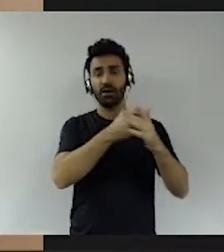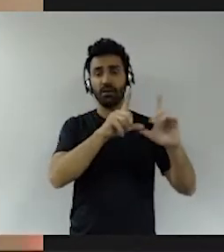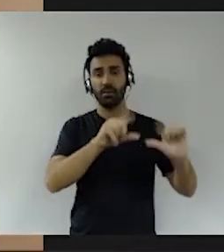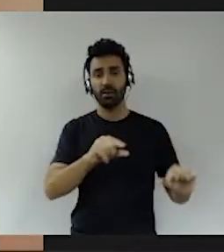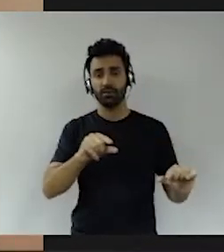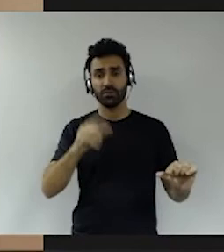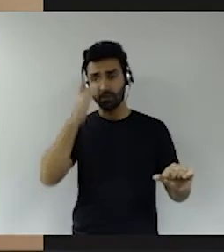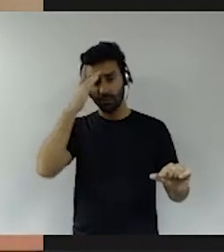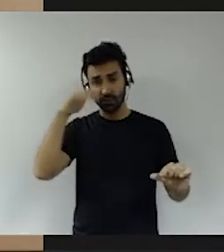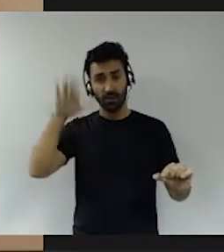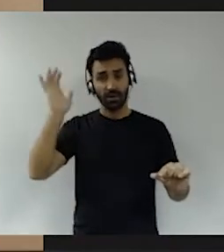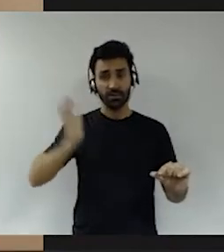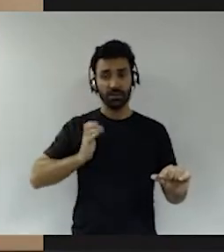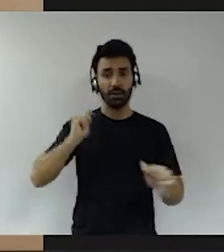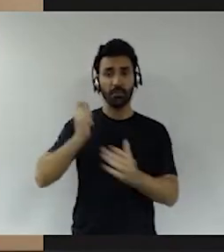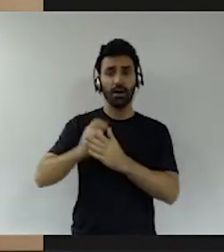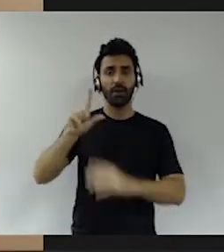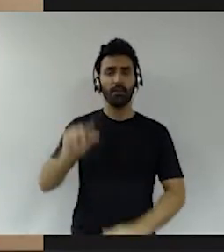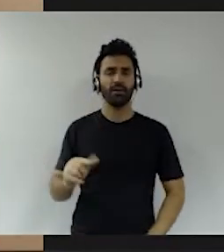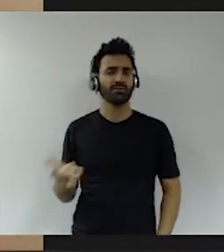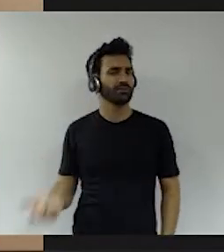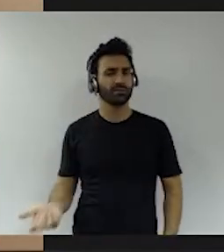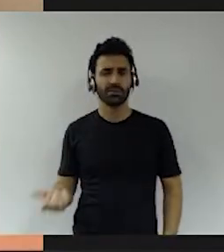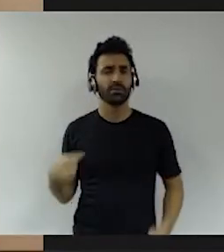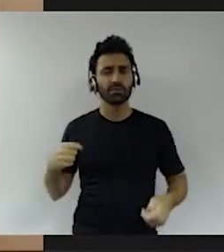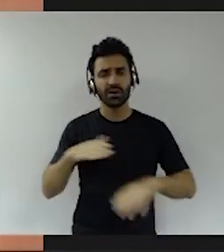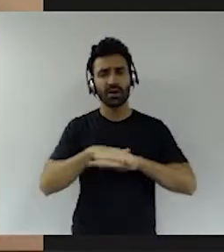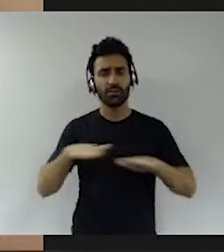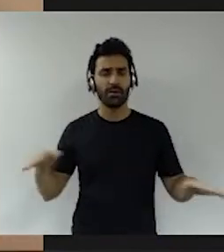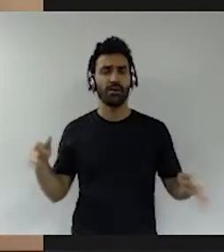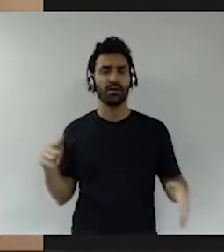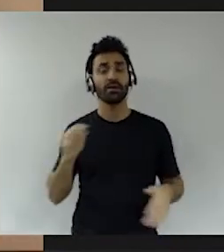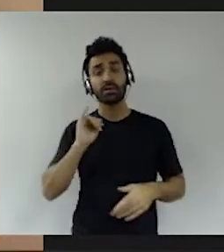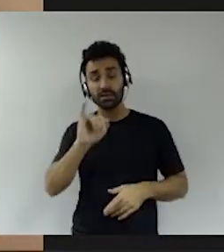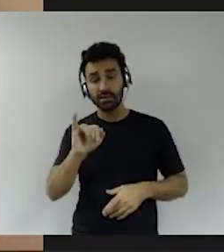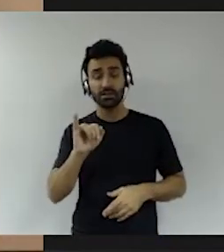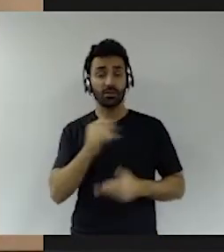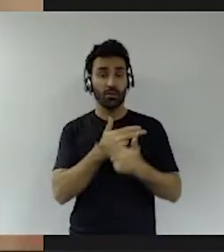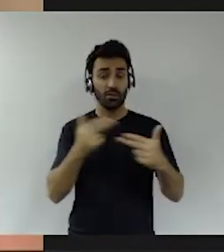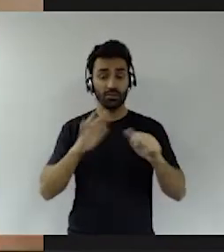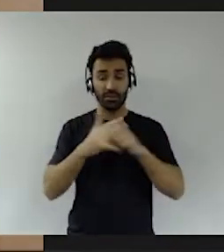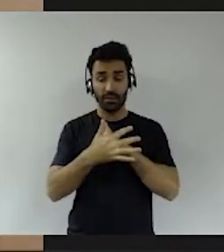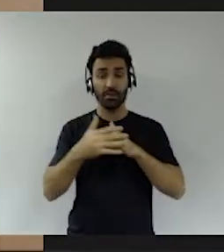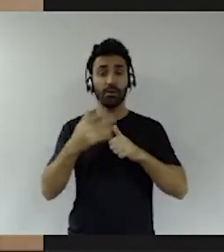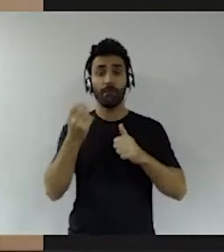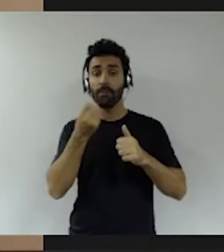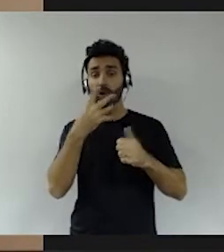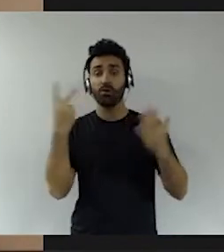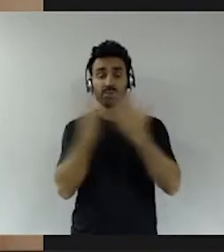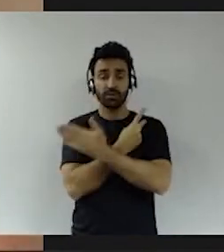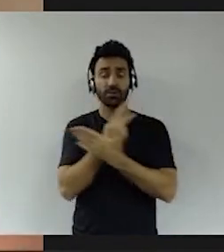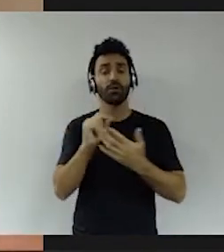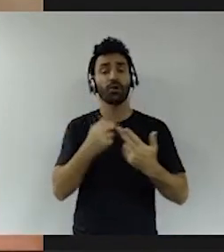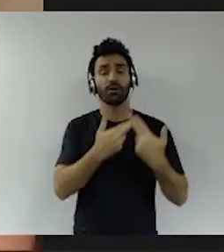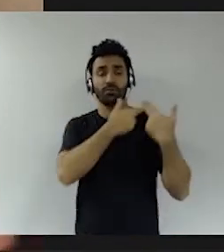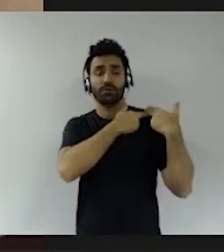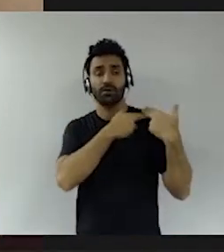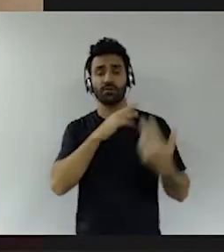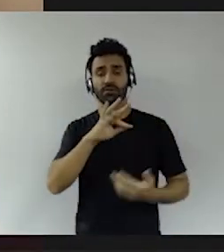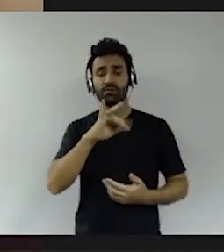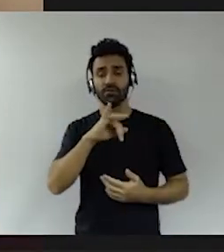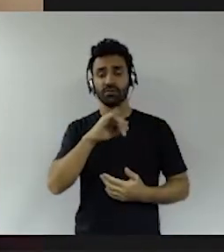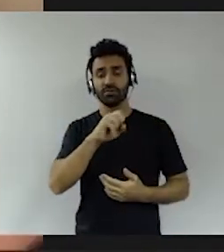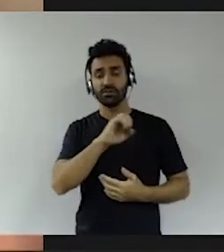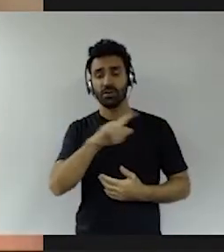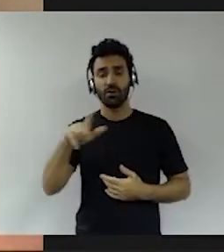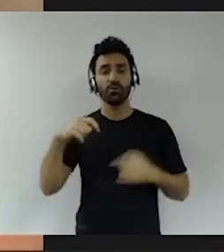paga mais. Isso nós temos que acabar imediatamente. Então, se alguma coisa de bom da pandemia é que a responsabilidade fiscal ela tem